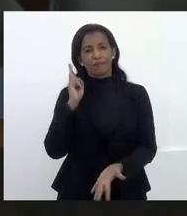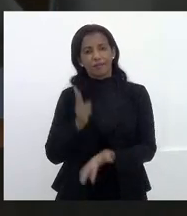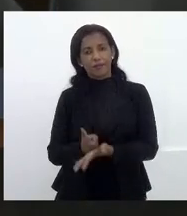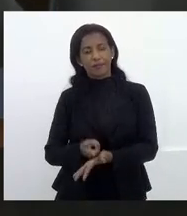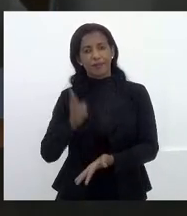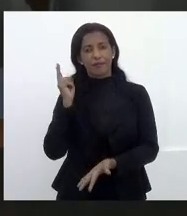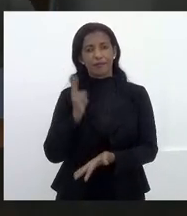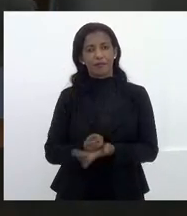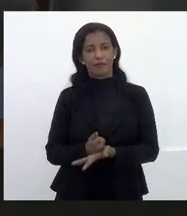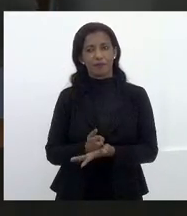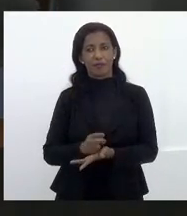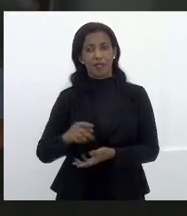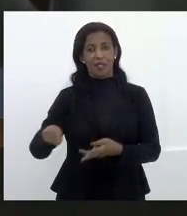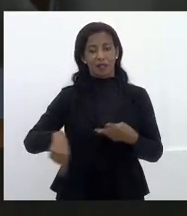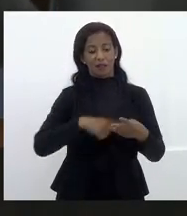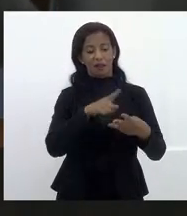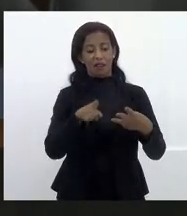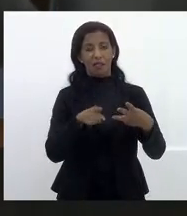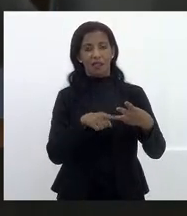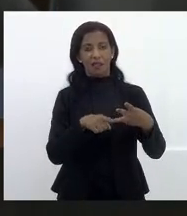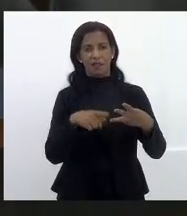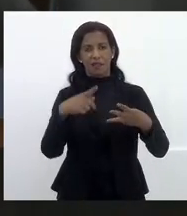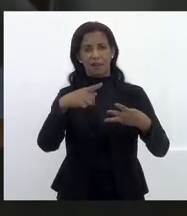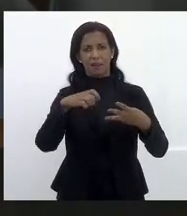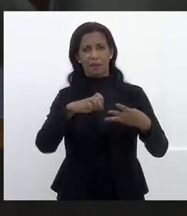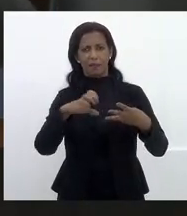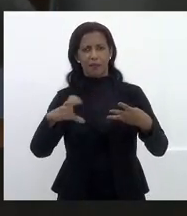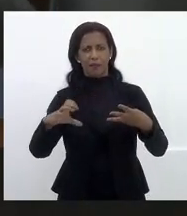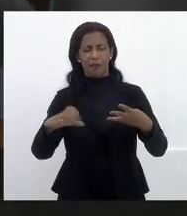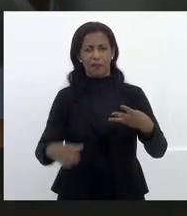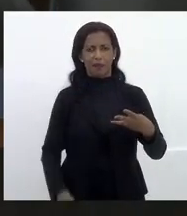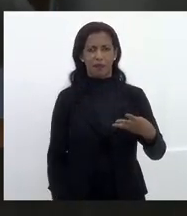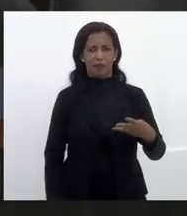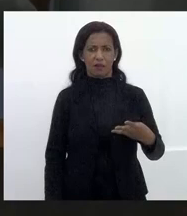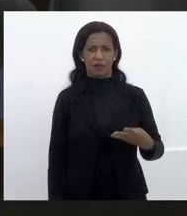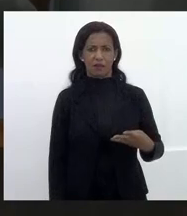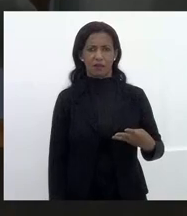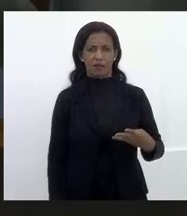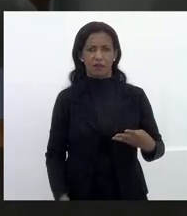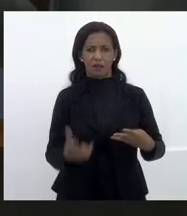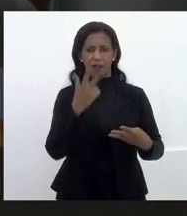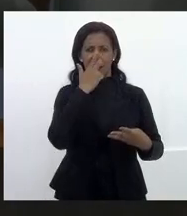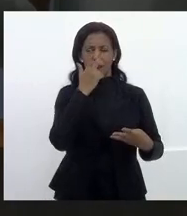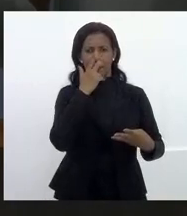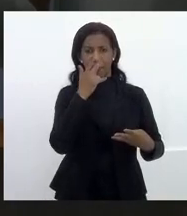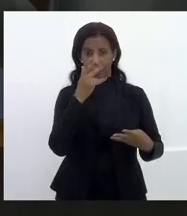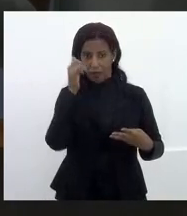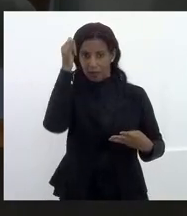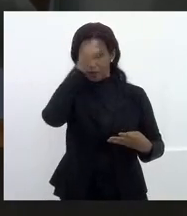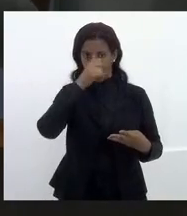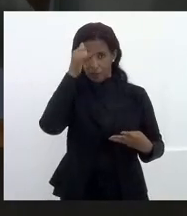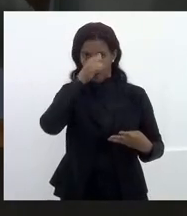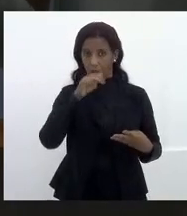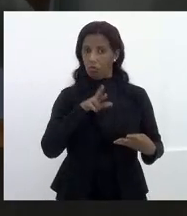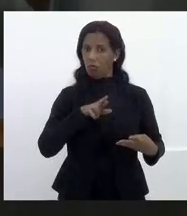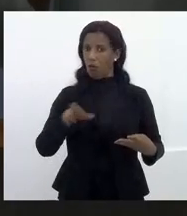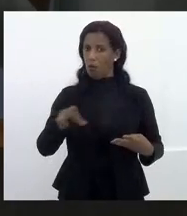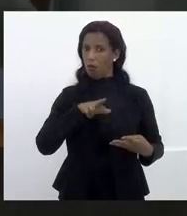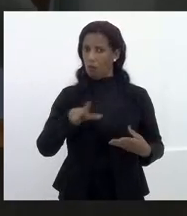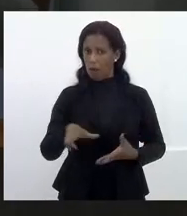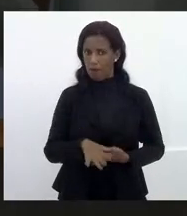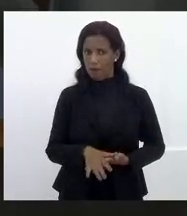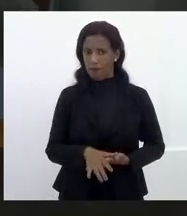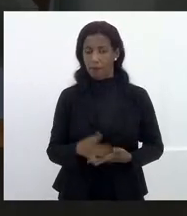vez essa Já é a terceira até aqui isto não parece que é uma bobagem seu presente mas não é